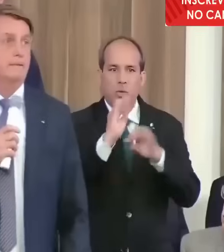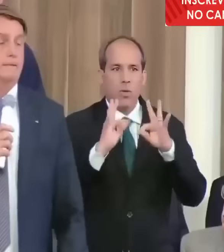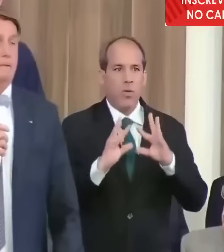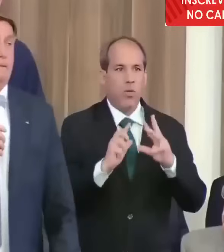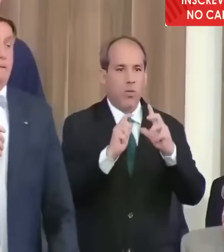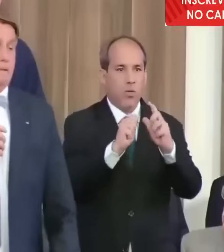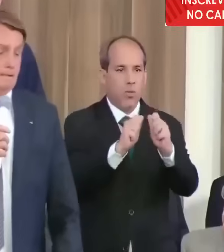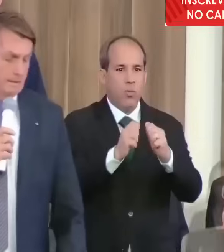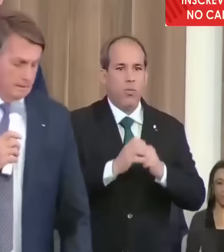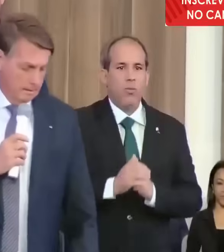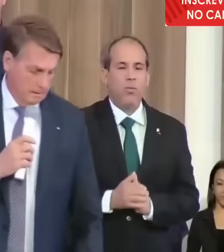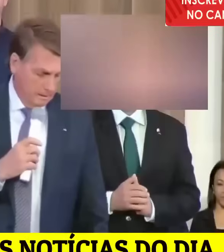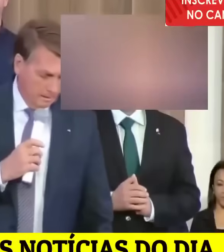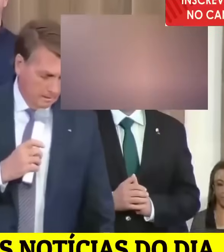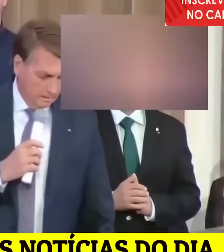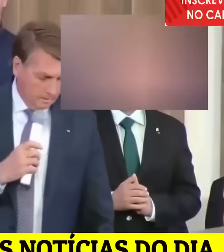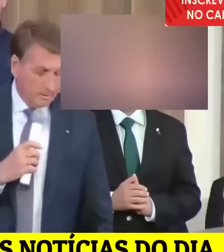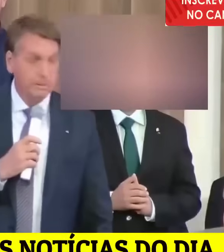de assistir.